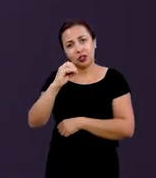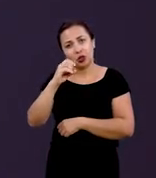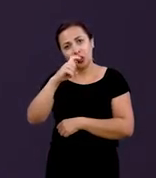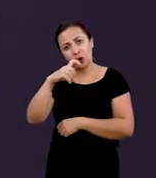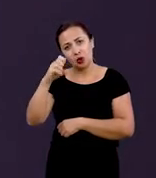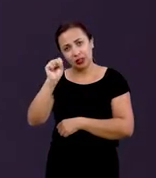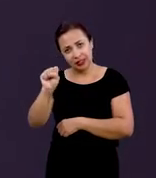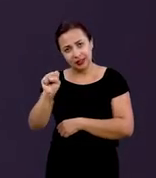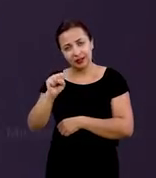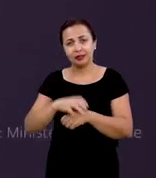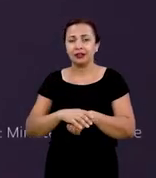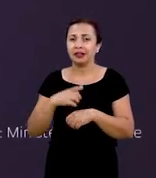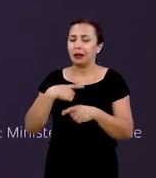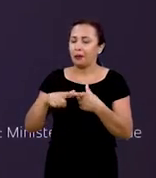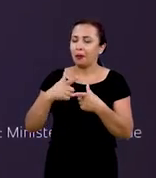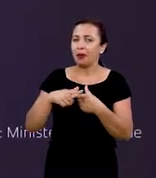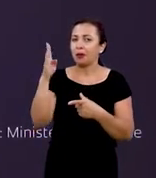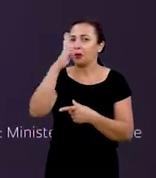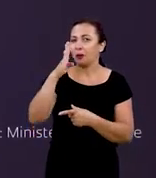Brasil.